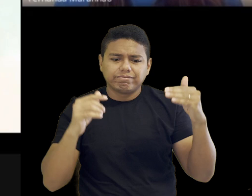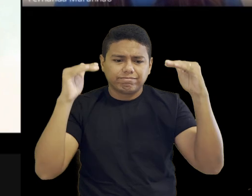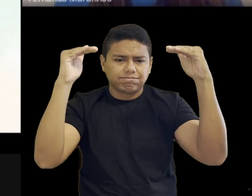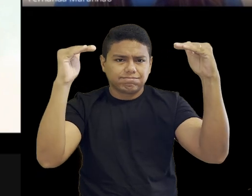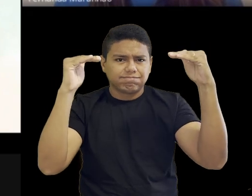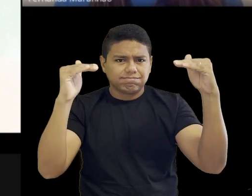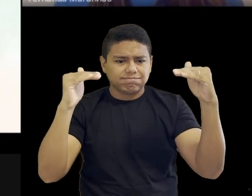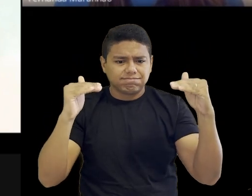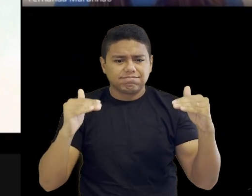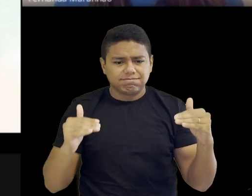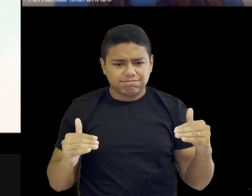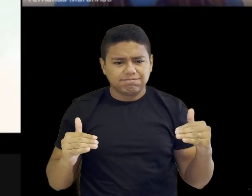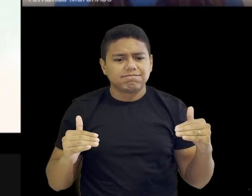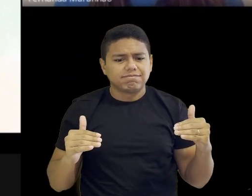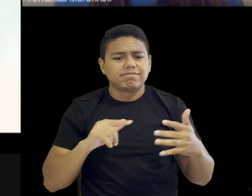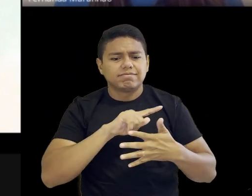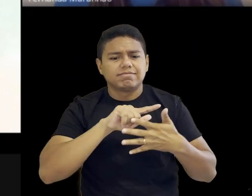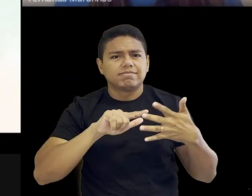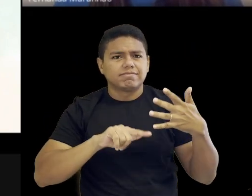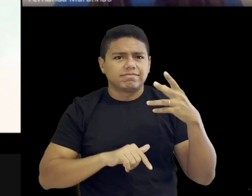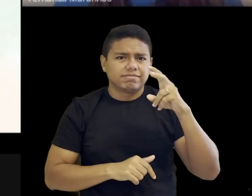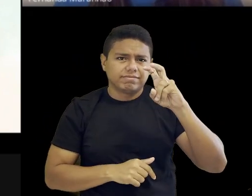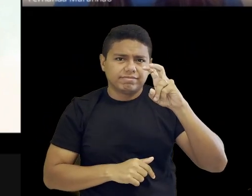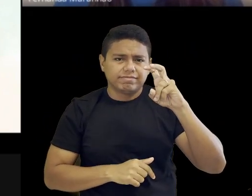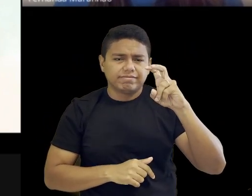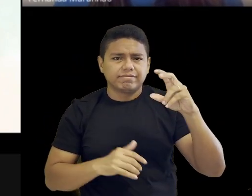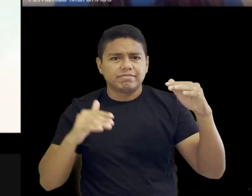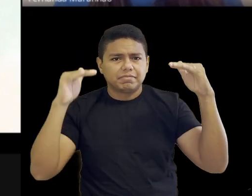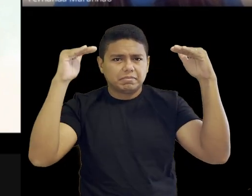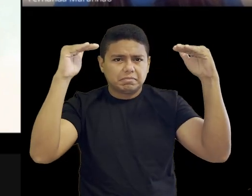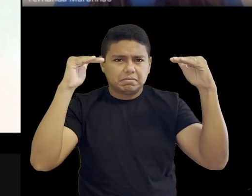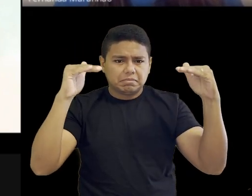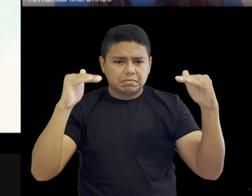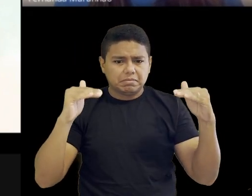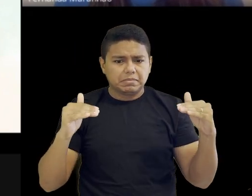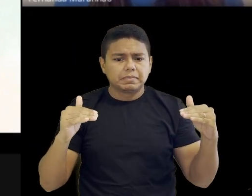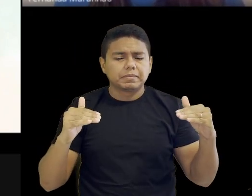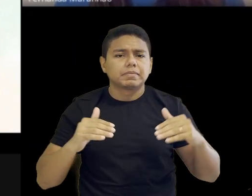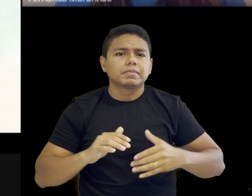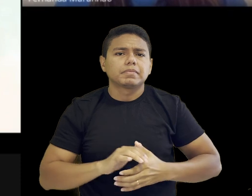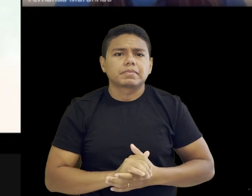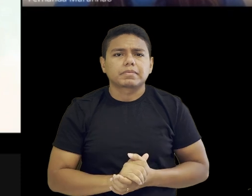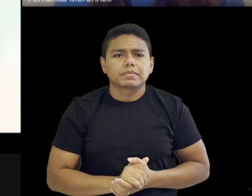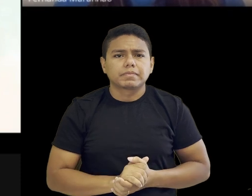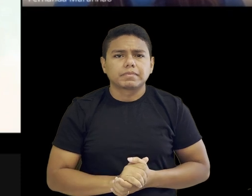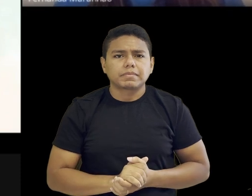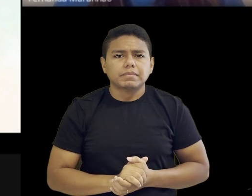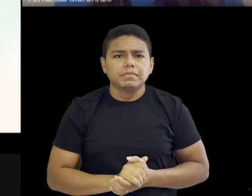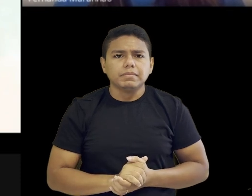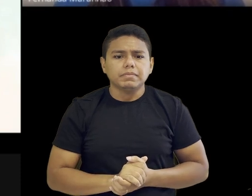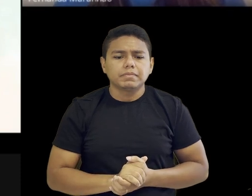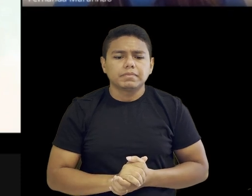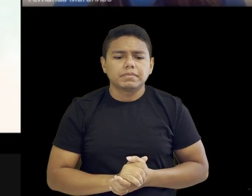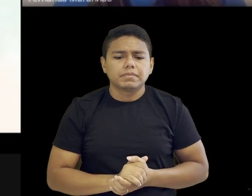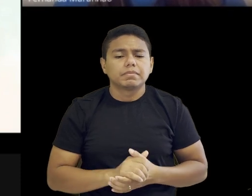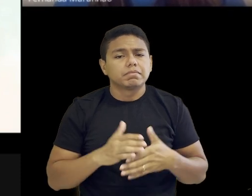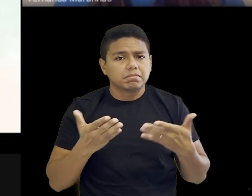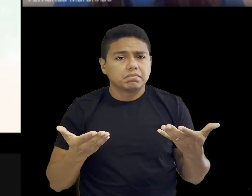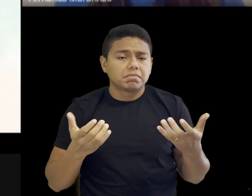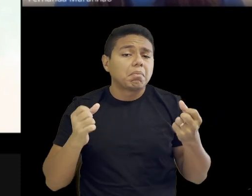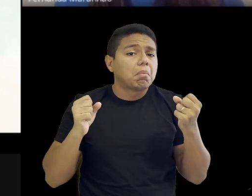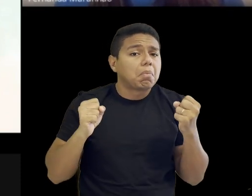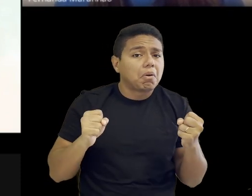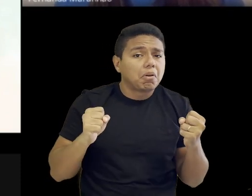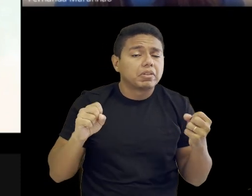descolamento prematuro de placenta normalmente inserida, parto prematuro e ruptura prematura de membranas, um risco relativo